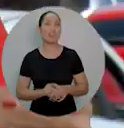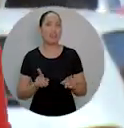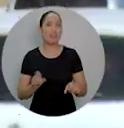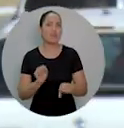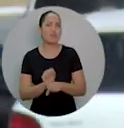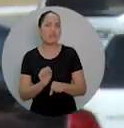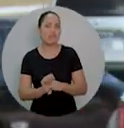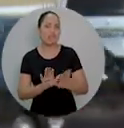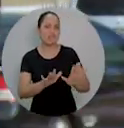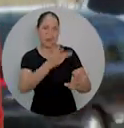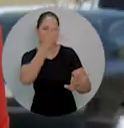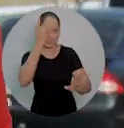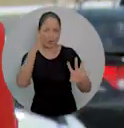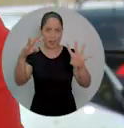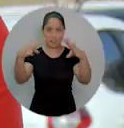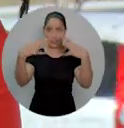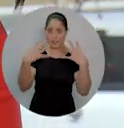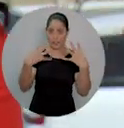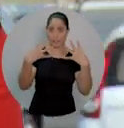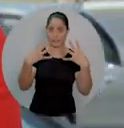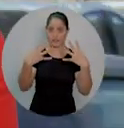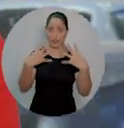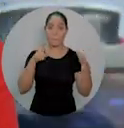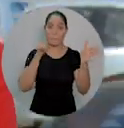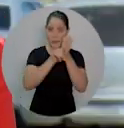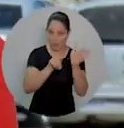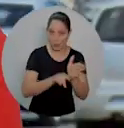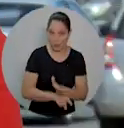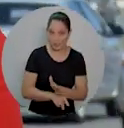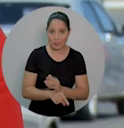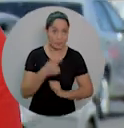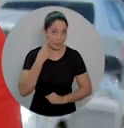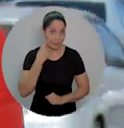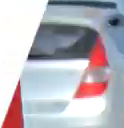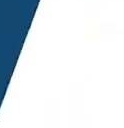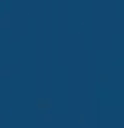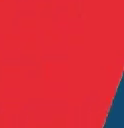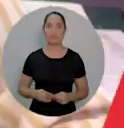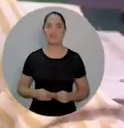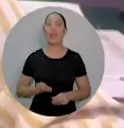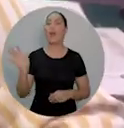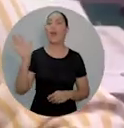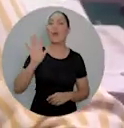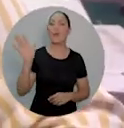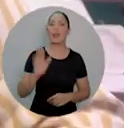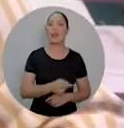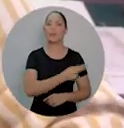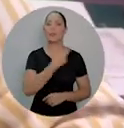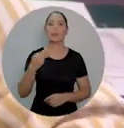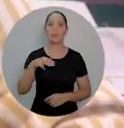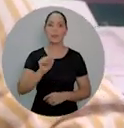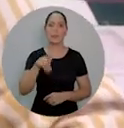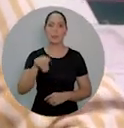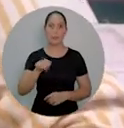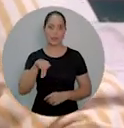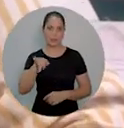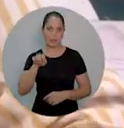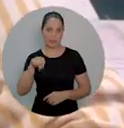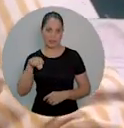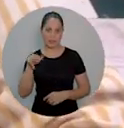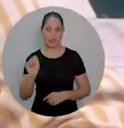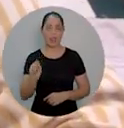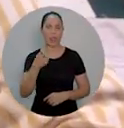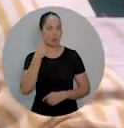senhor para deixar quem assiste a gente fazer as perguntas. Vamos conferir? Olá, meu nome é Mamal Amena e